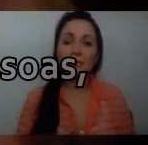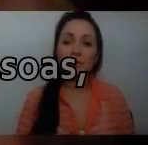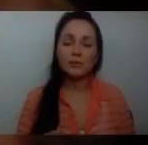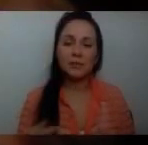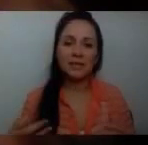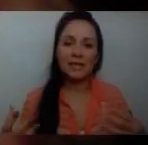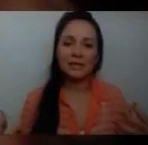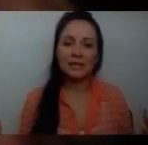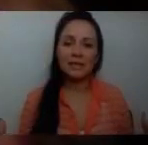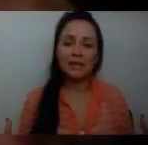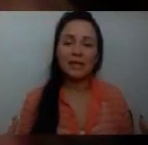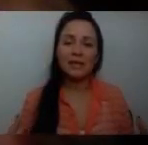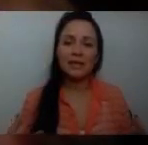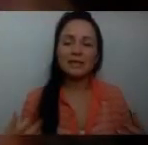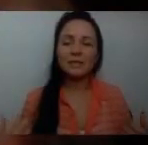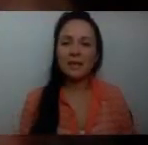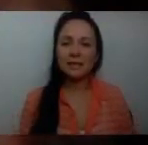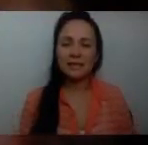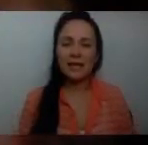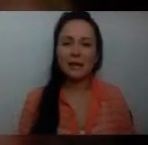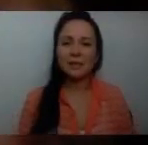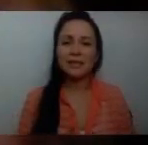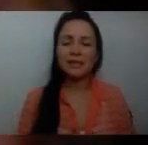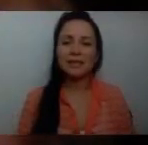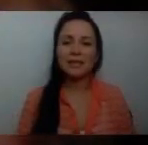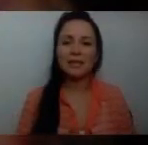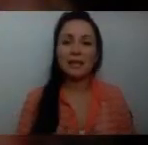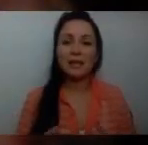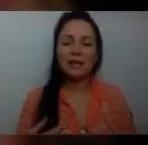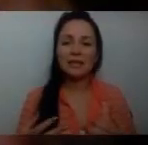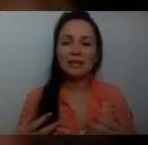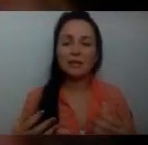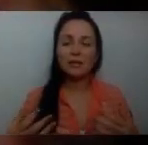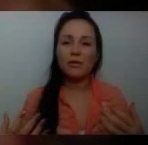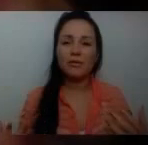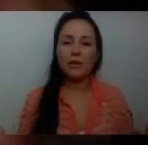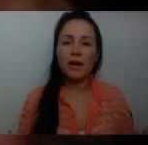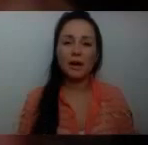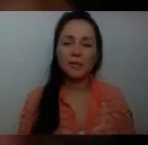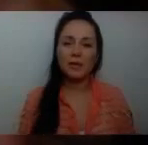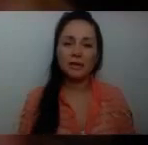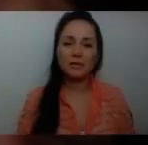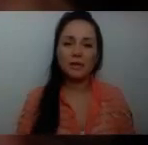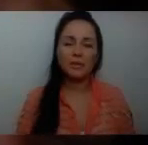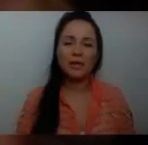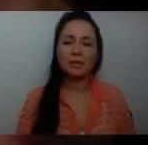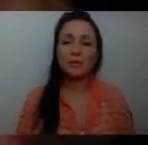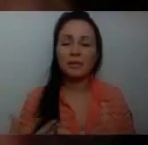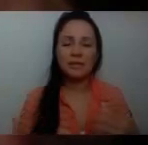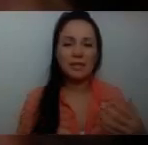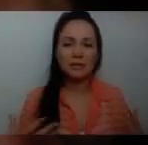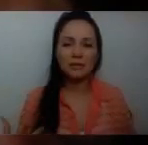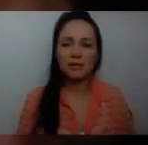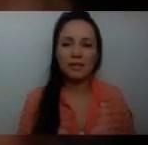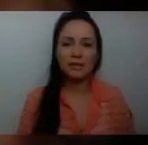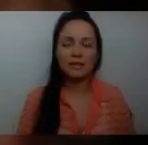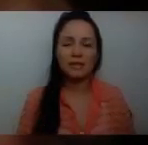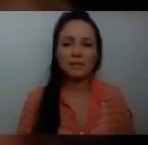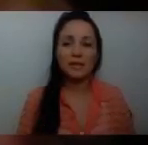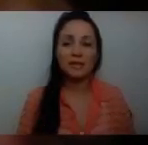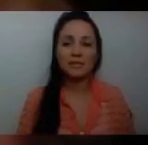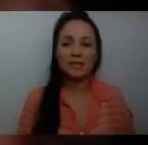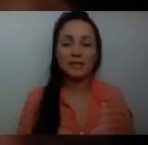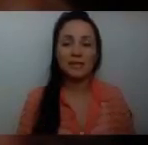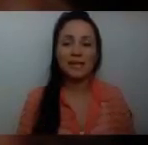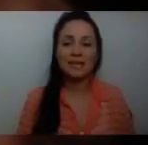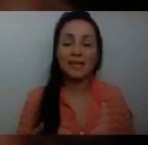vida das pessoas, para trazer esse bem-estar, para trazer esse novo ar para o relacionamento, para se resolver